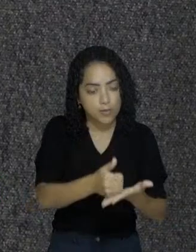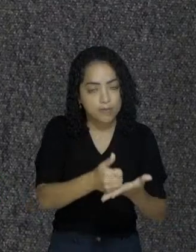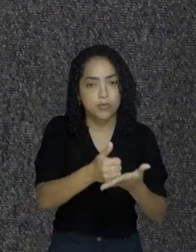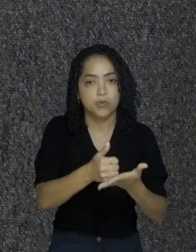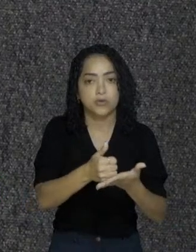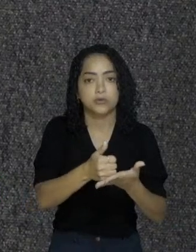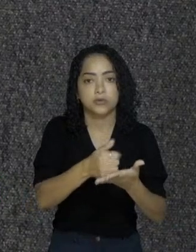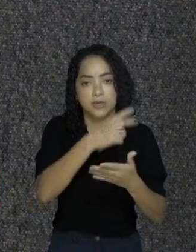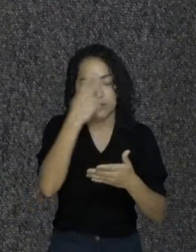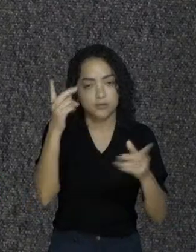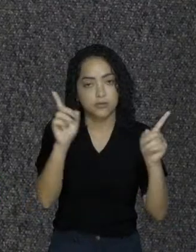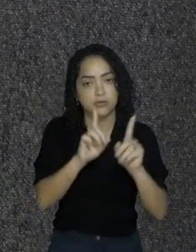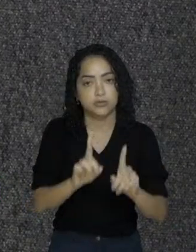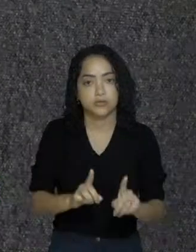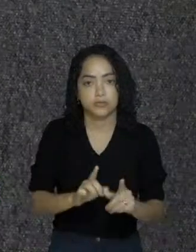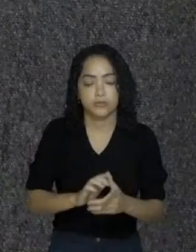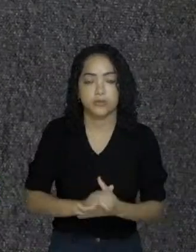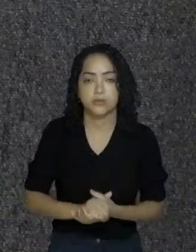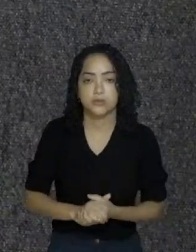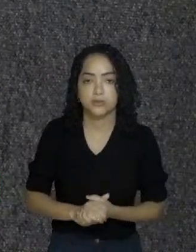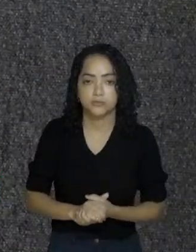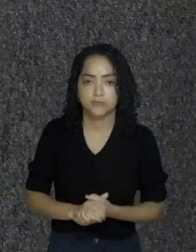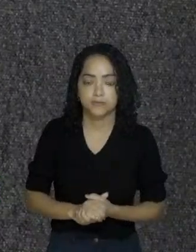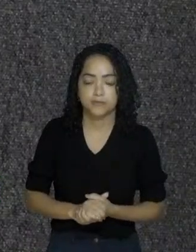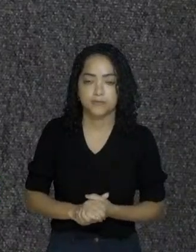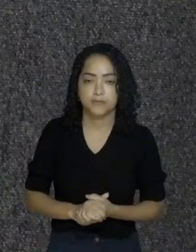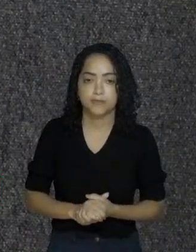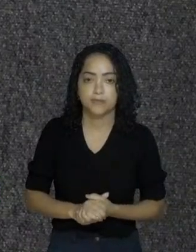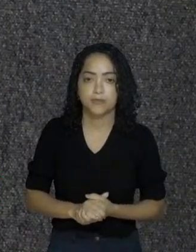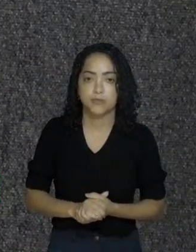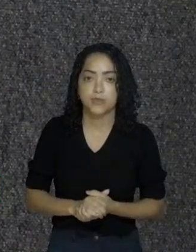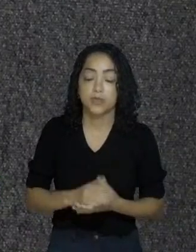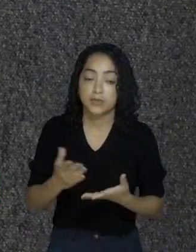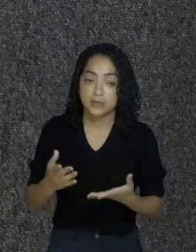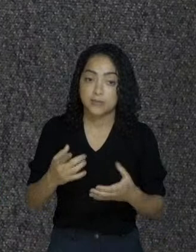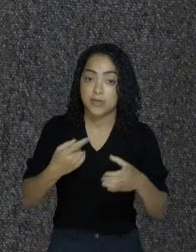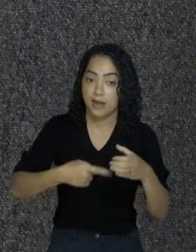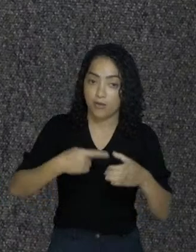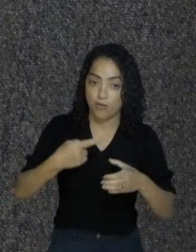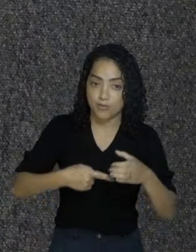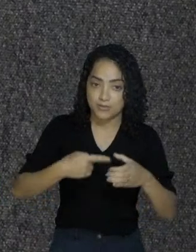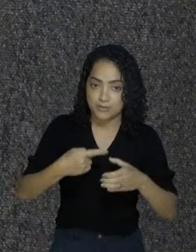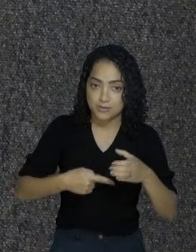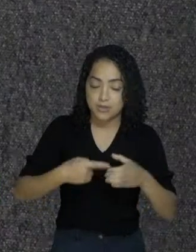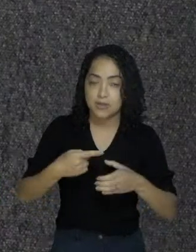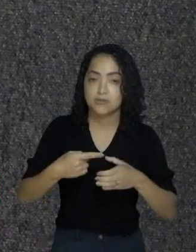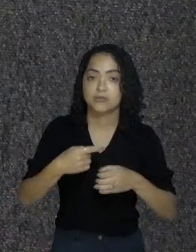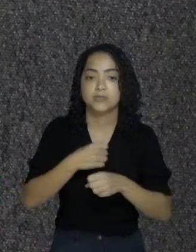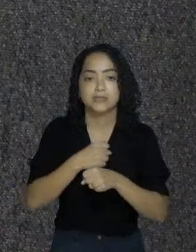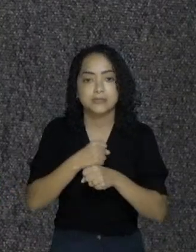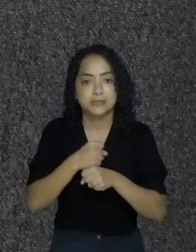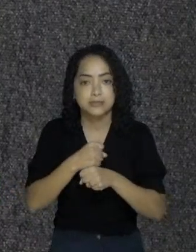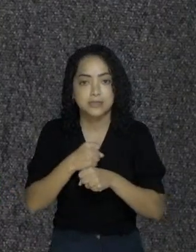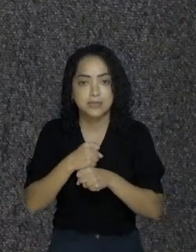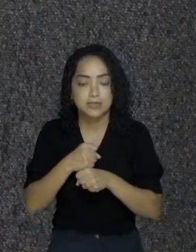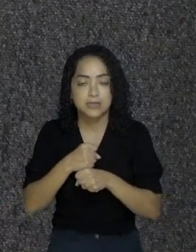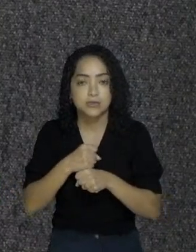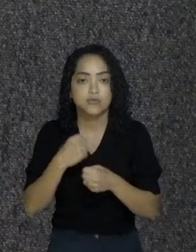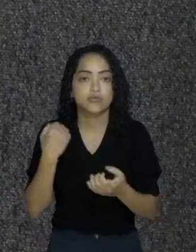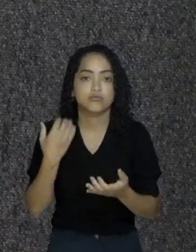com deficiência a nossa comissão também nesses anos depois do